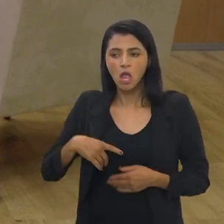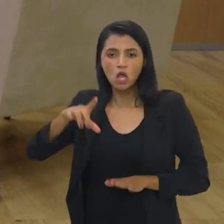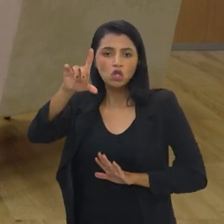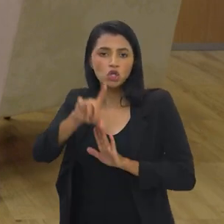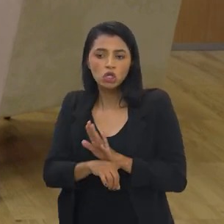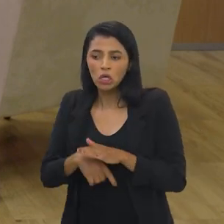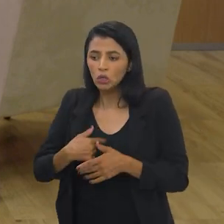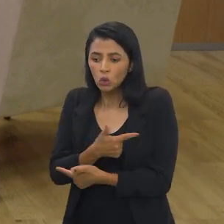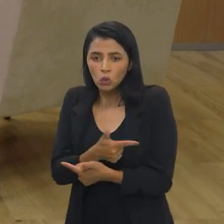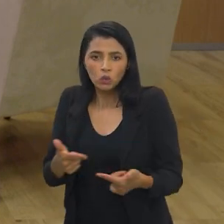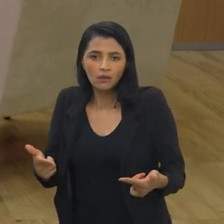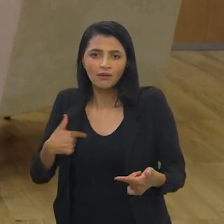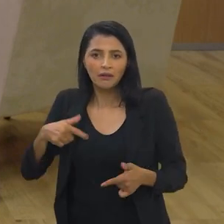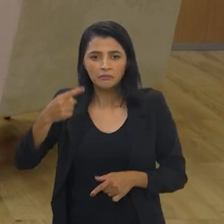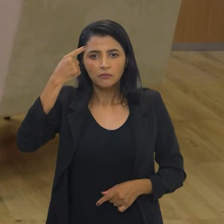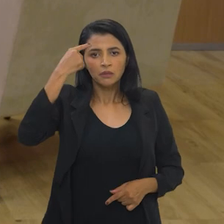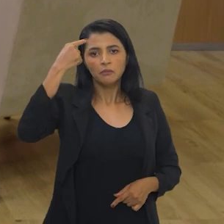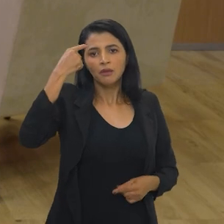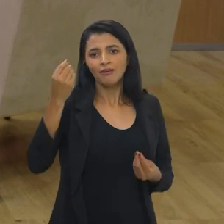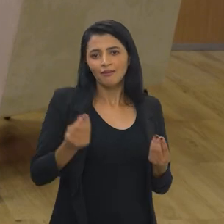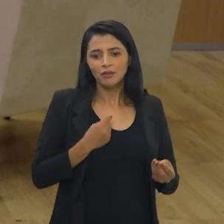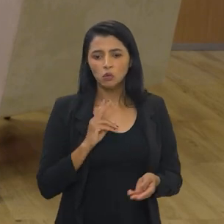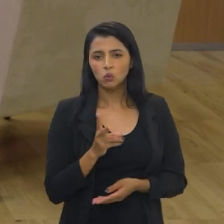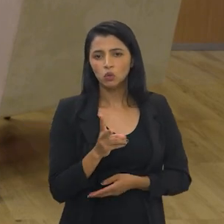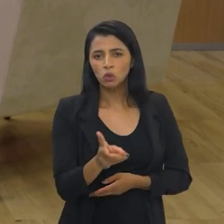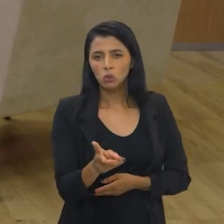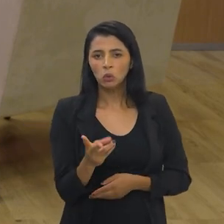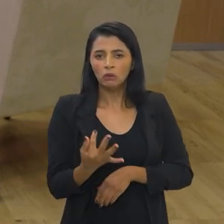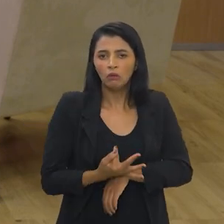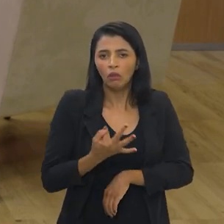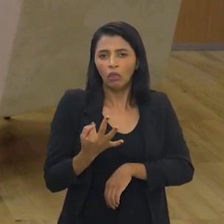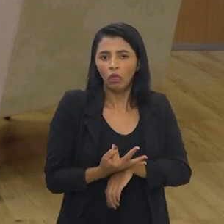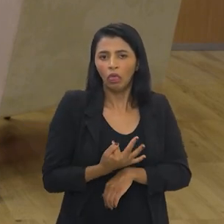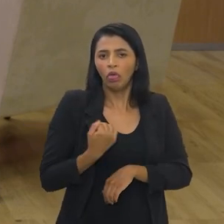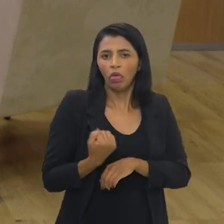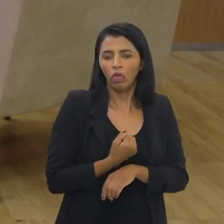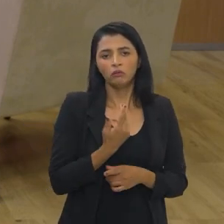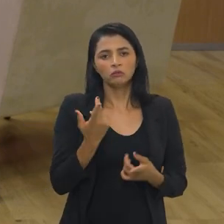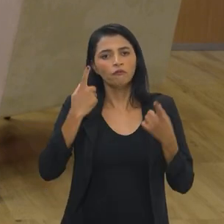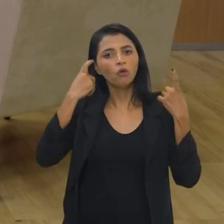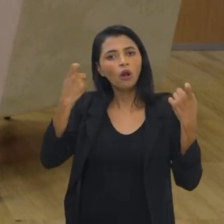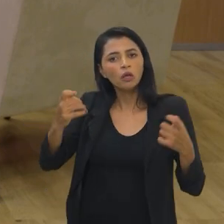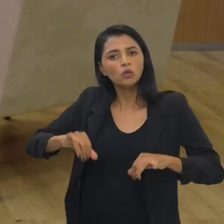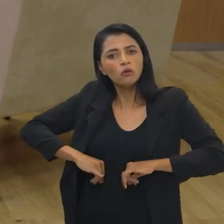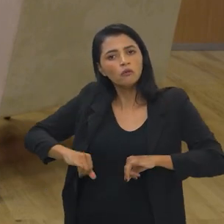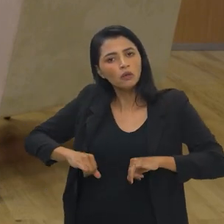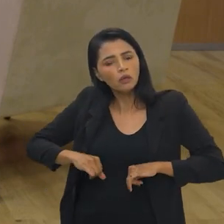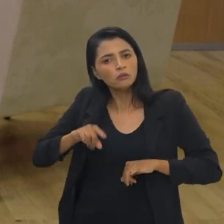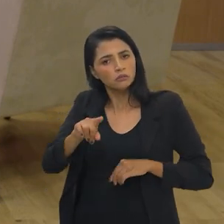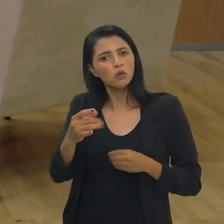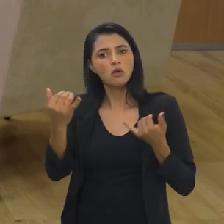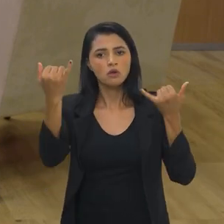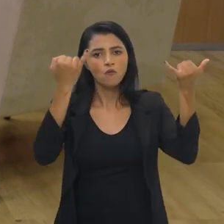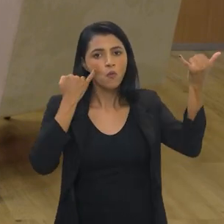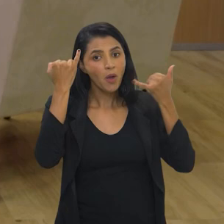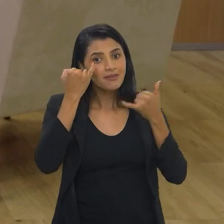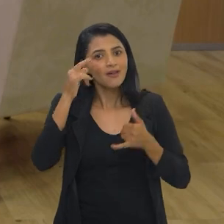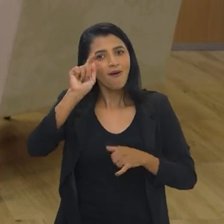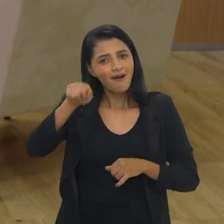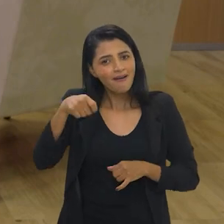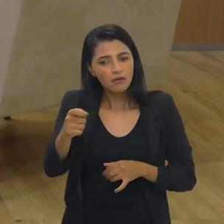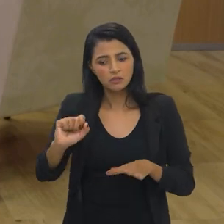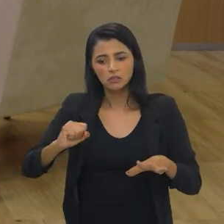ela acha que não tem direito a nada e ela continua na situação de violência essas informações são